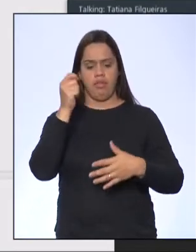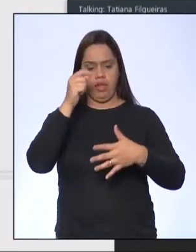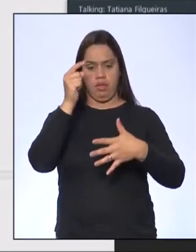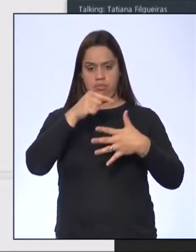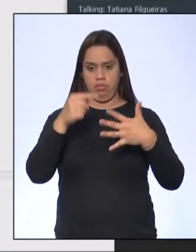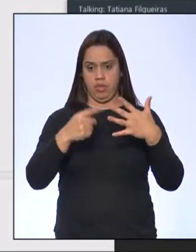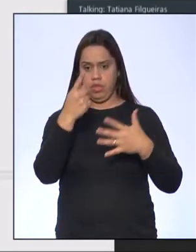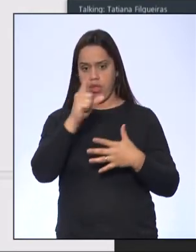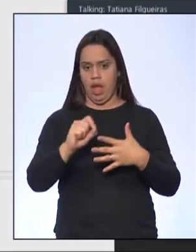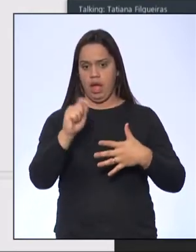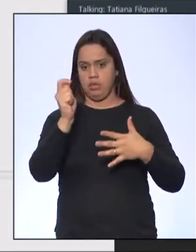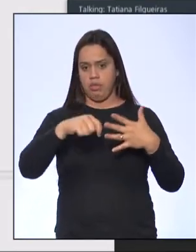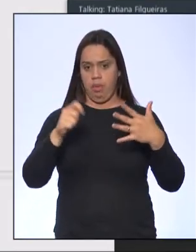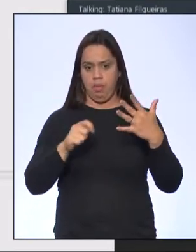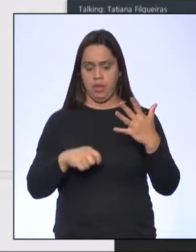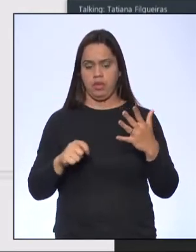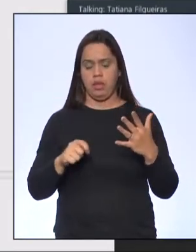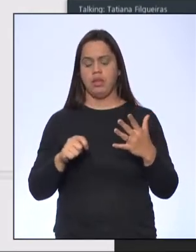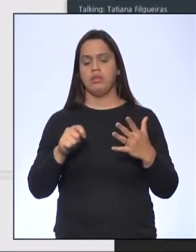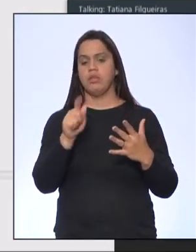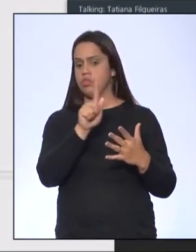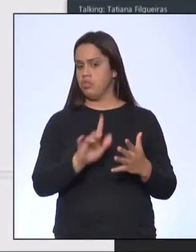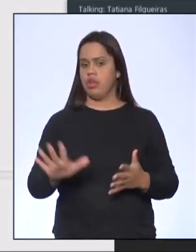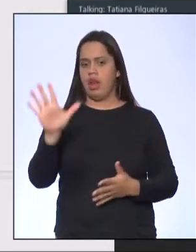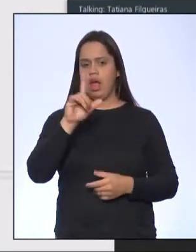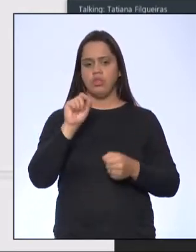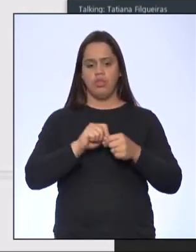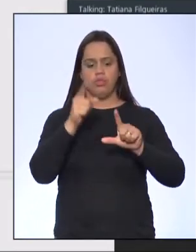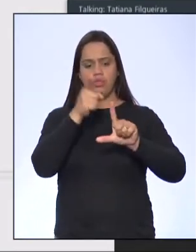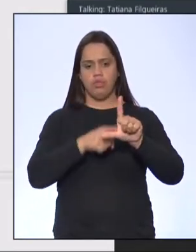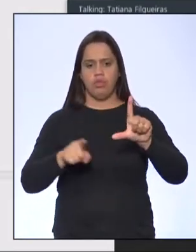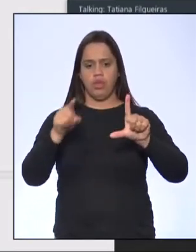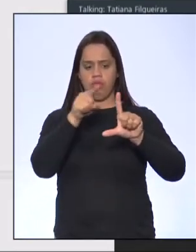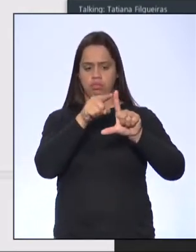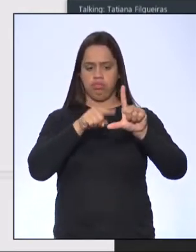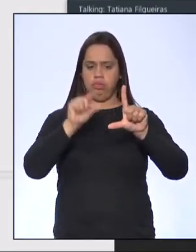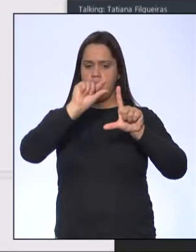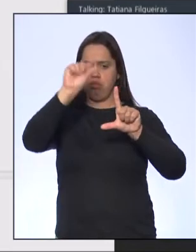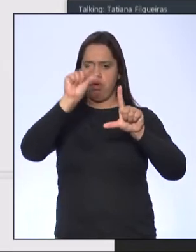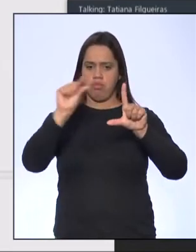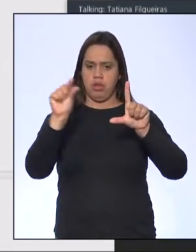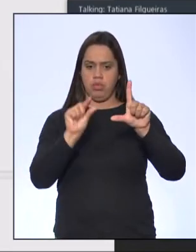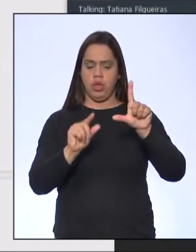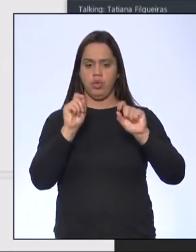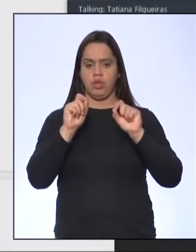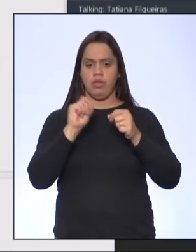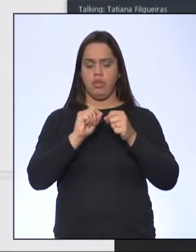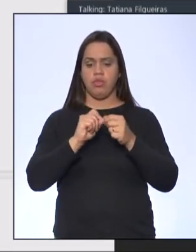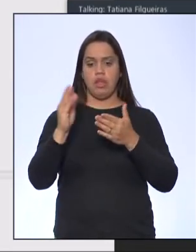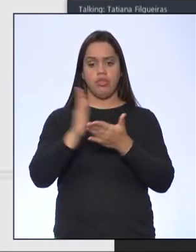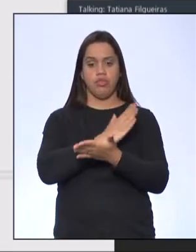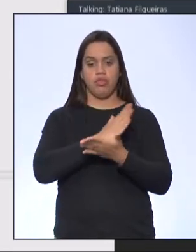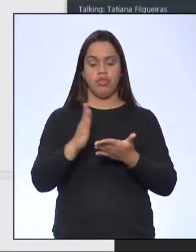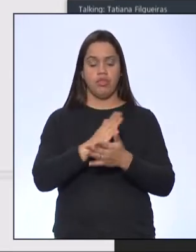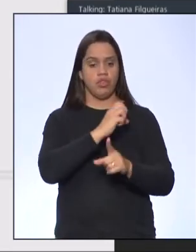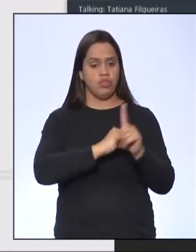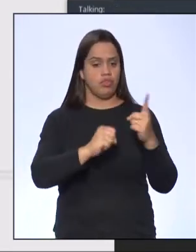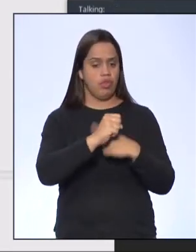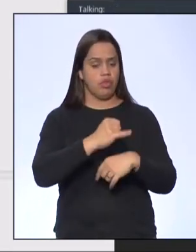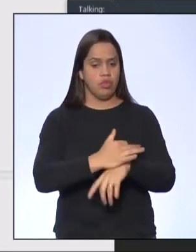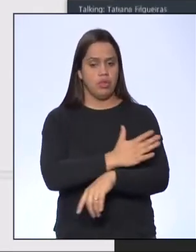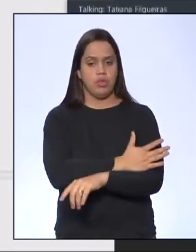esse aqui é um desenho um diagrama feito pelo Porvir, né? Eles dividem as competências